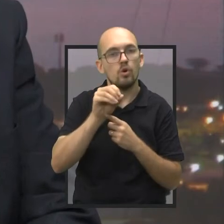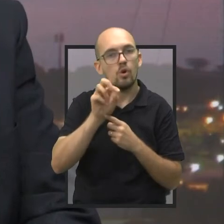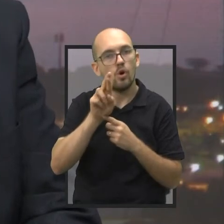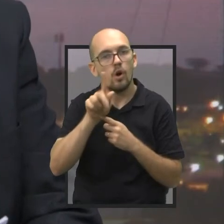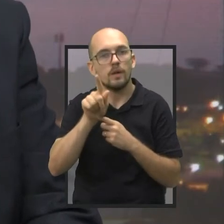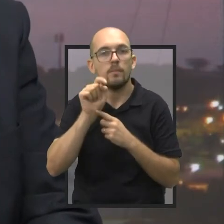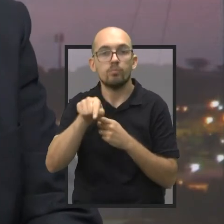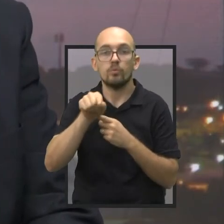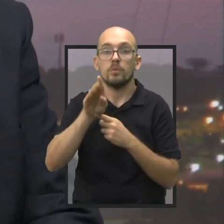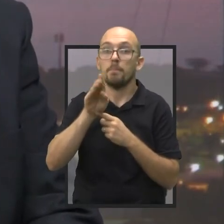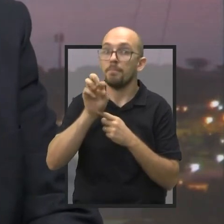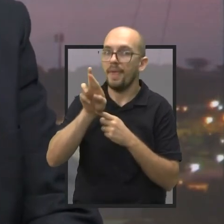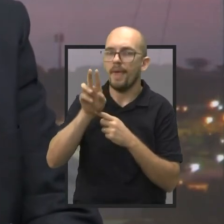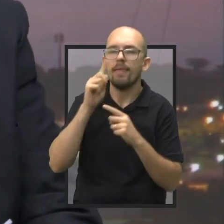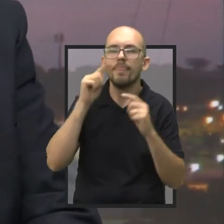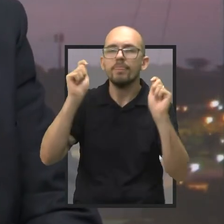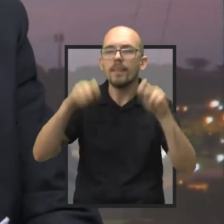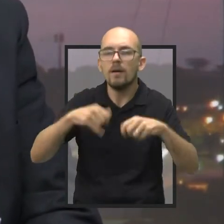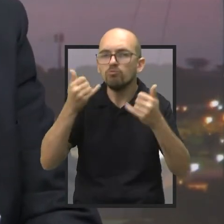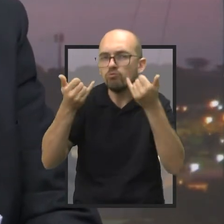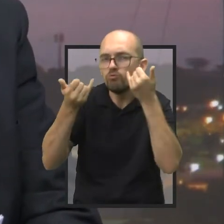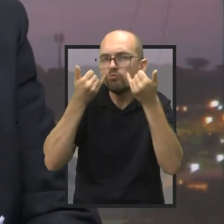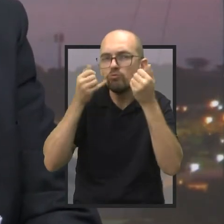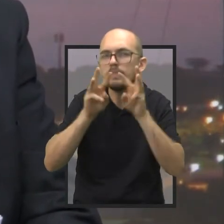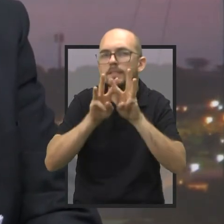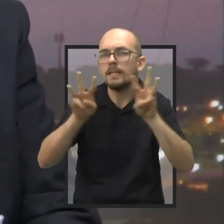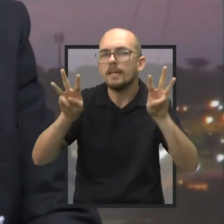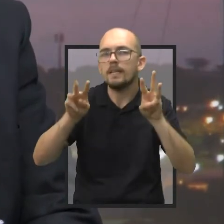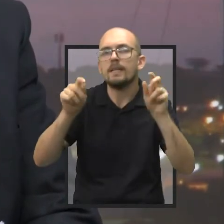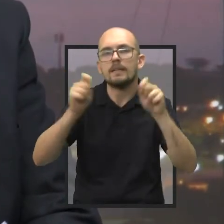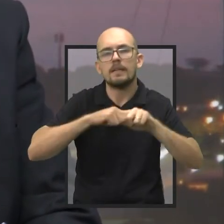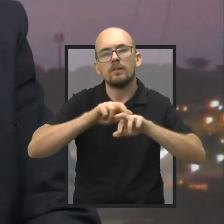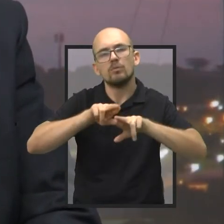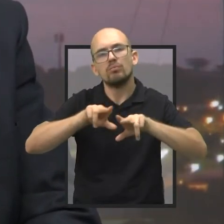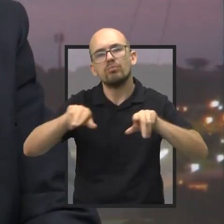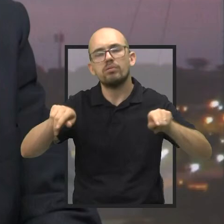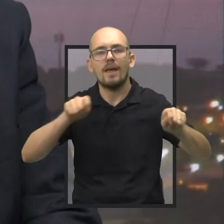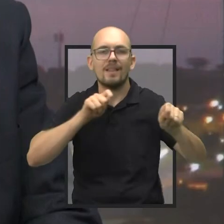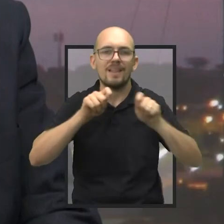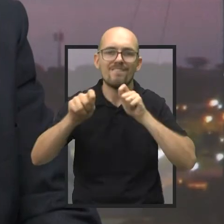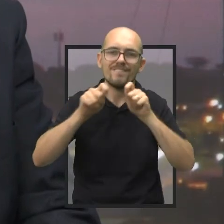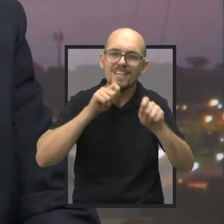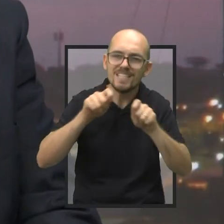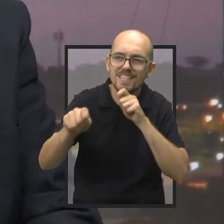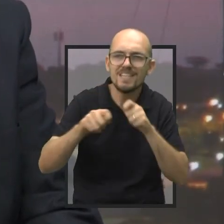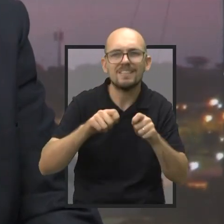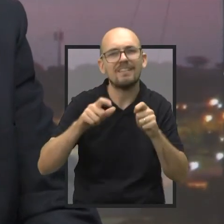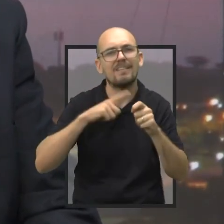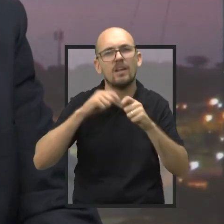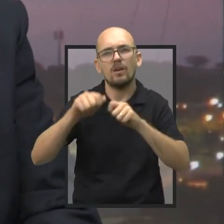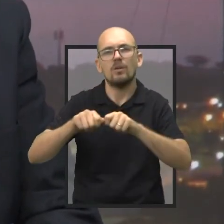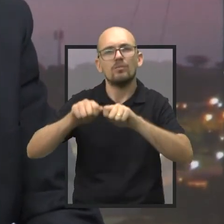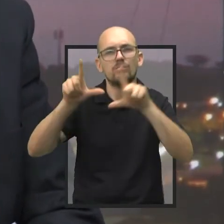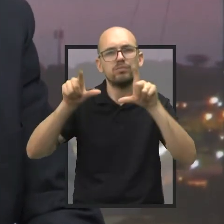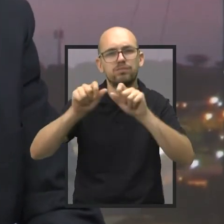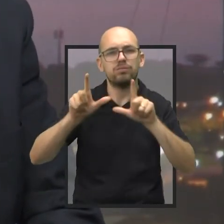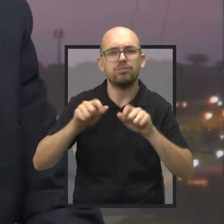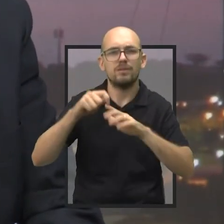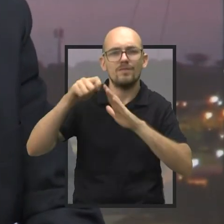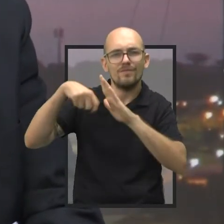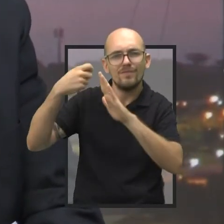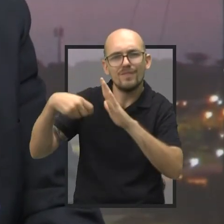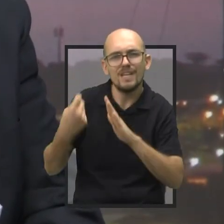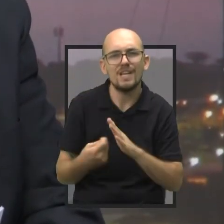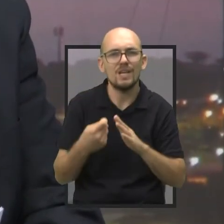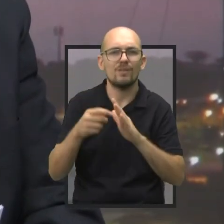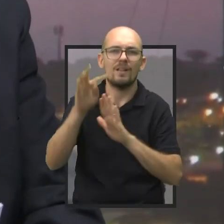www.corecon.org.br. Lá ele vai ter acesso ao site, lá existem várias entrevistas, vários textos, filmes,